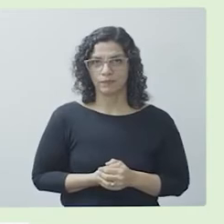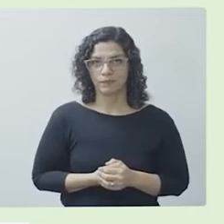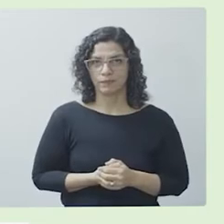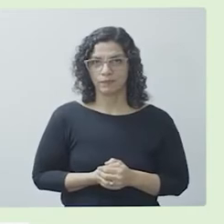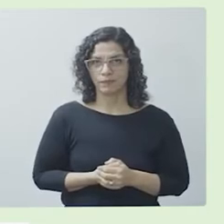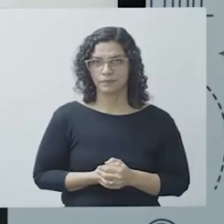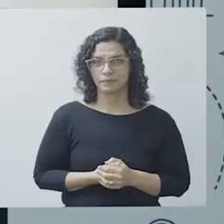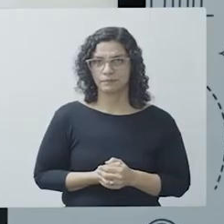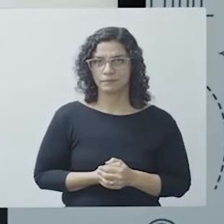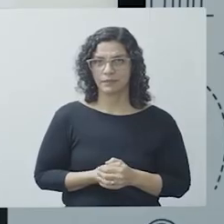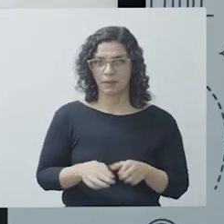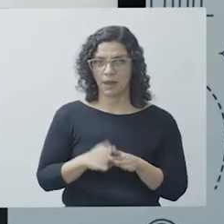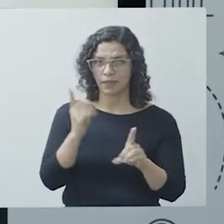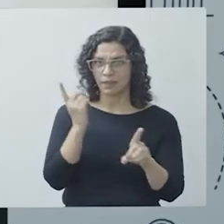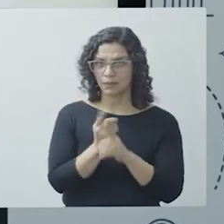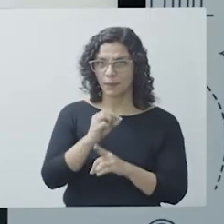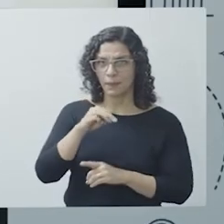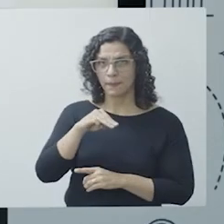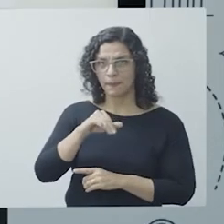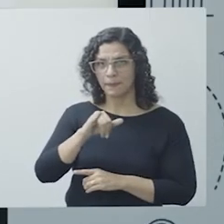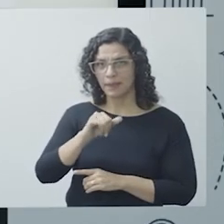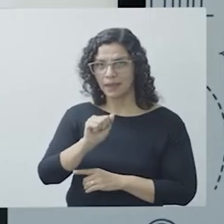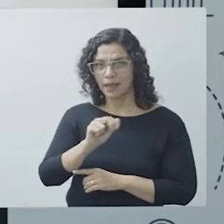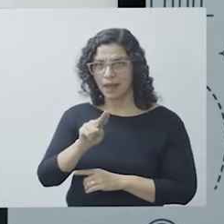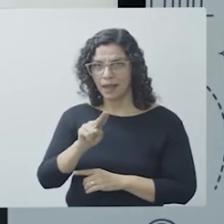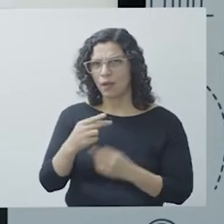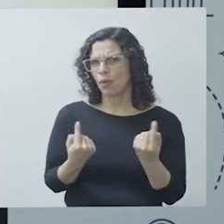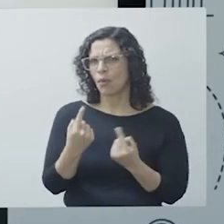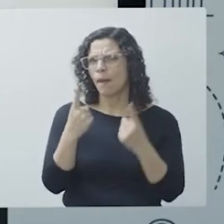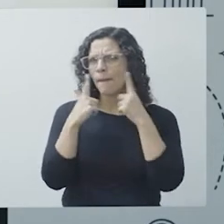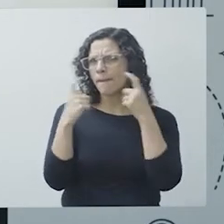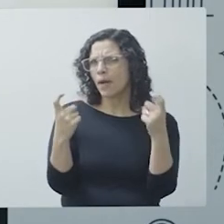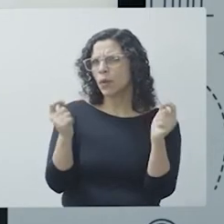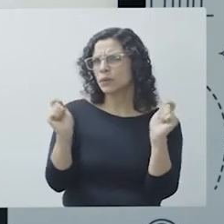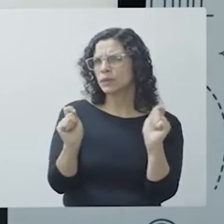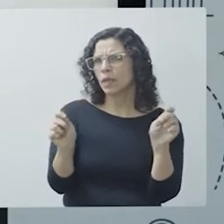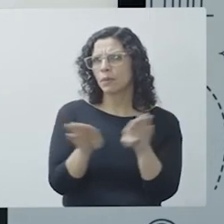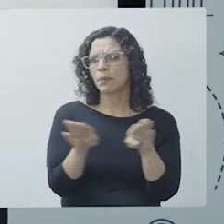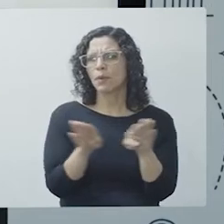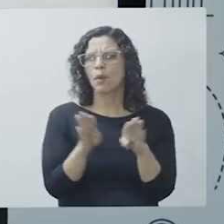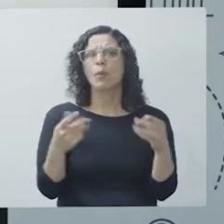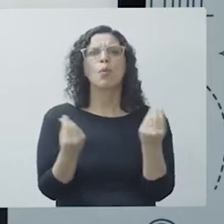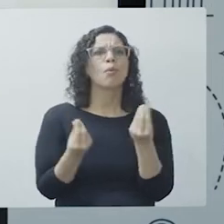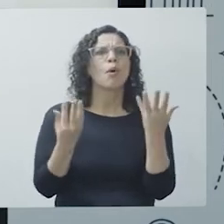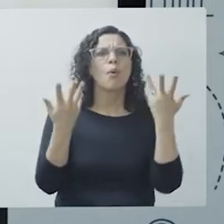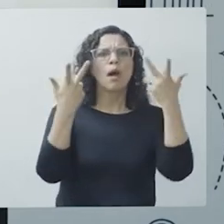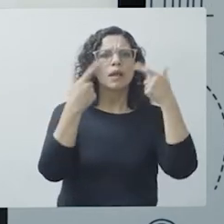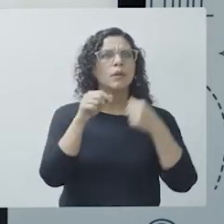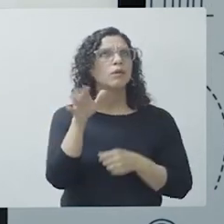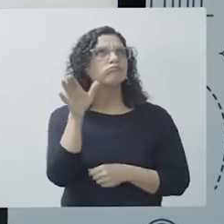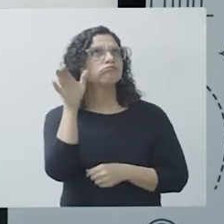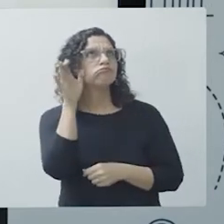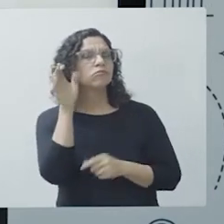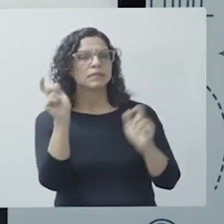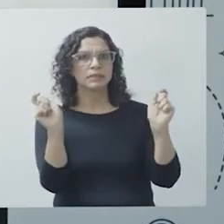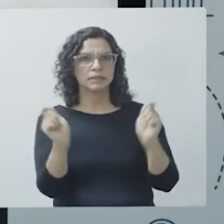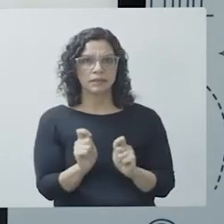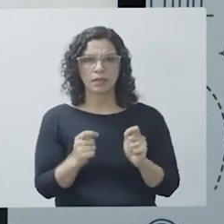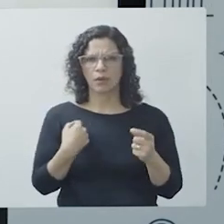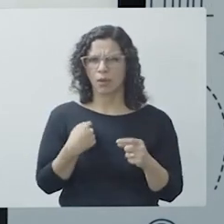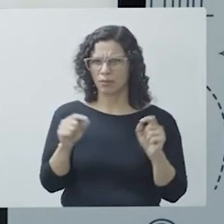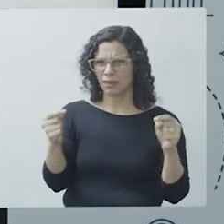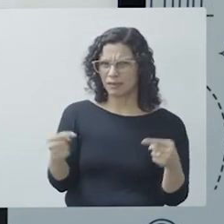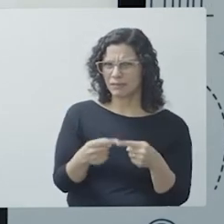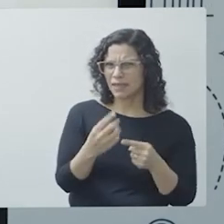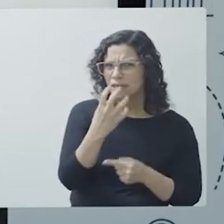E aí, descobriram? Esse som desse animal que nós ouvimos, será